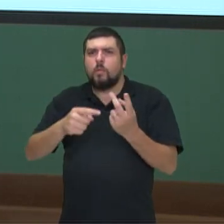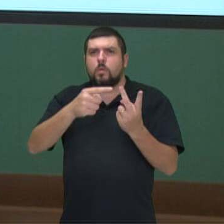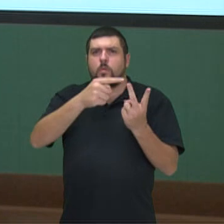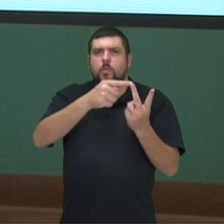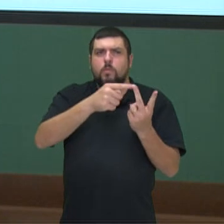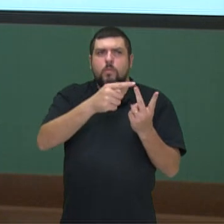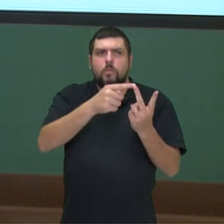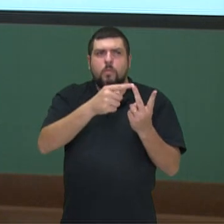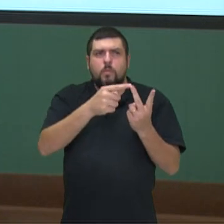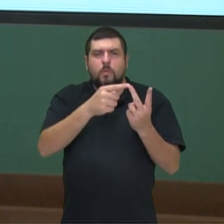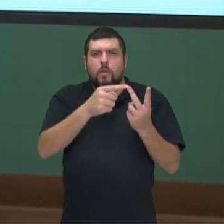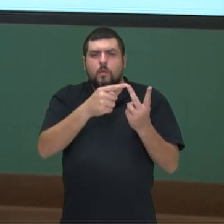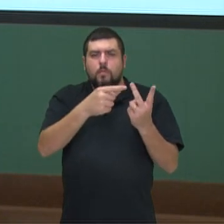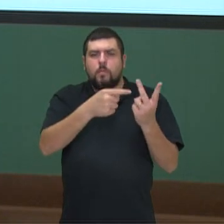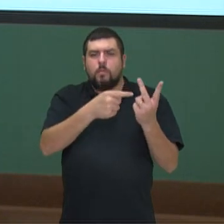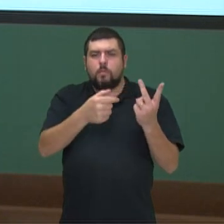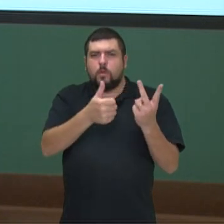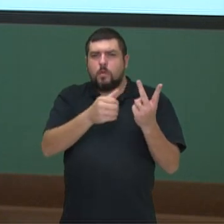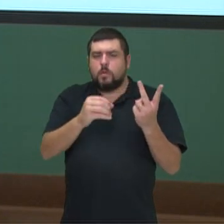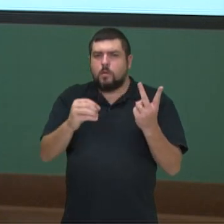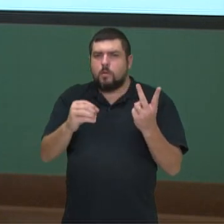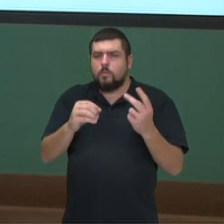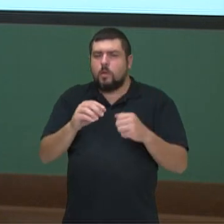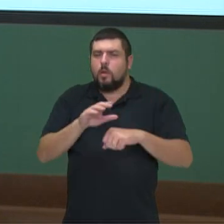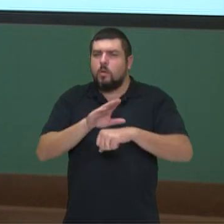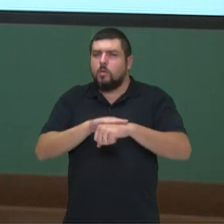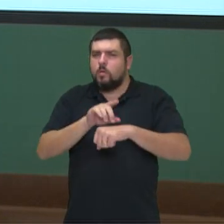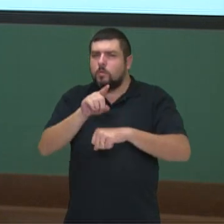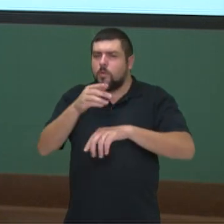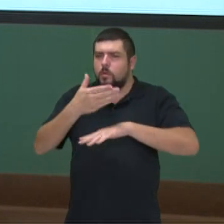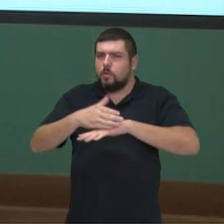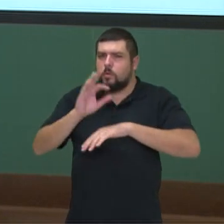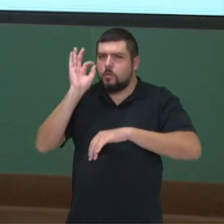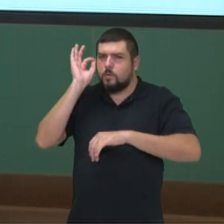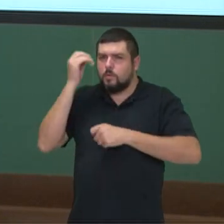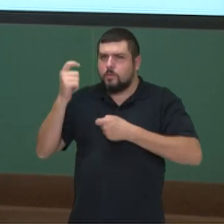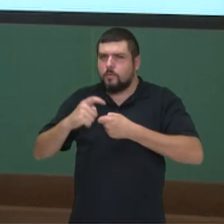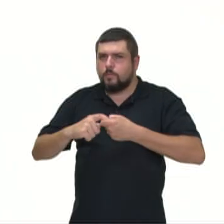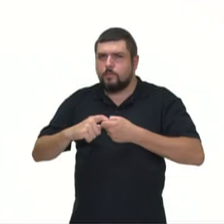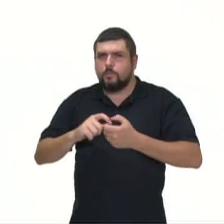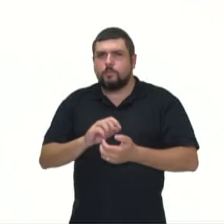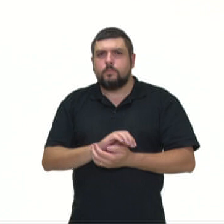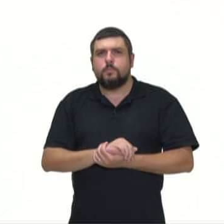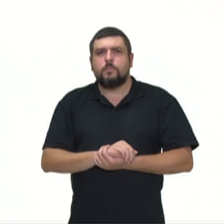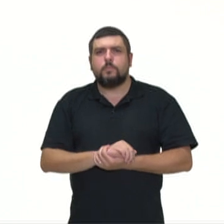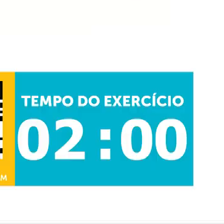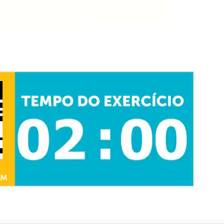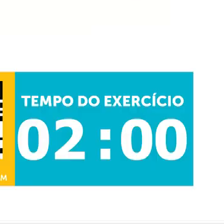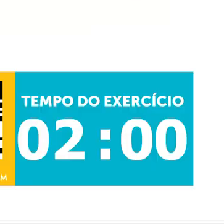100? Então, a professora vai dar um tempo para vocês resolverem e já voltamos.